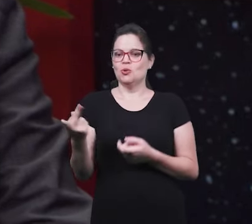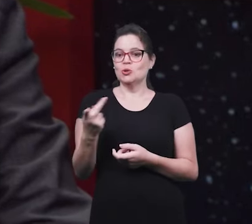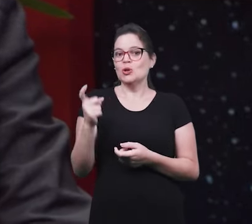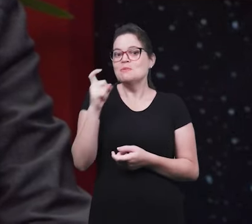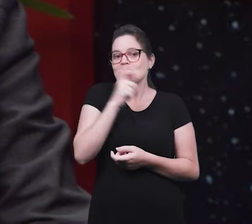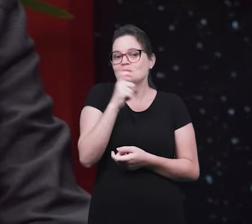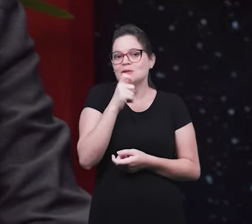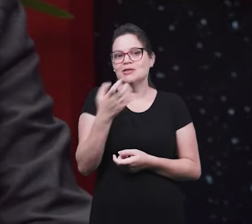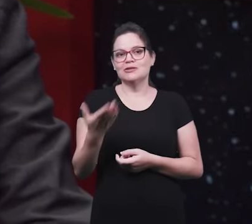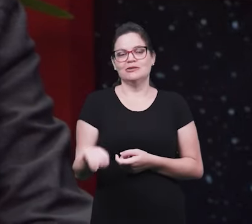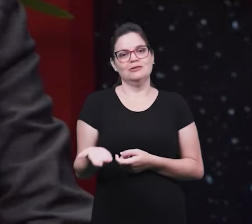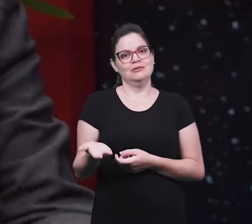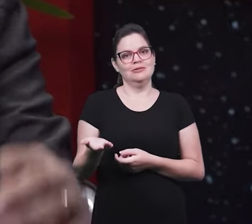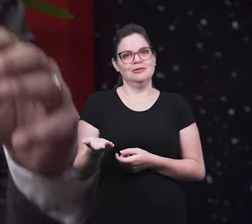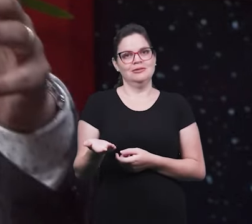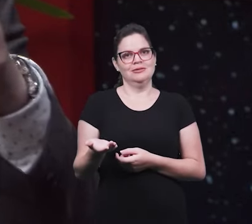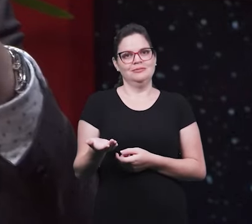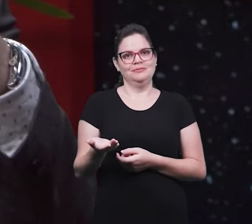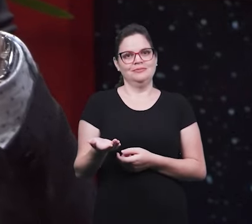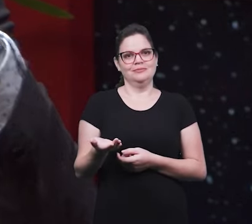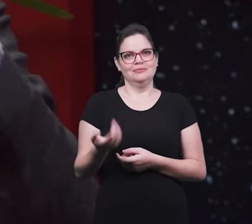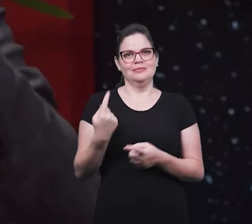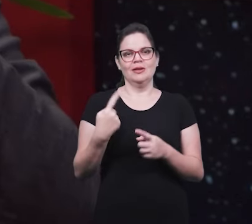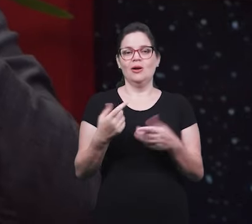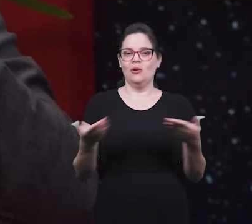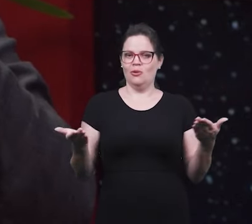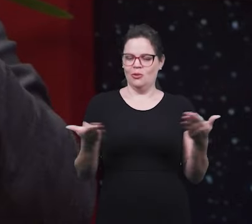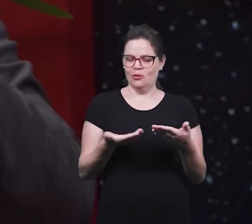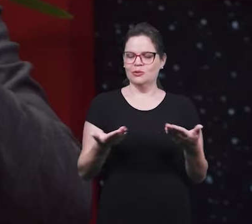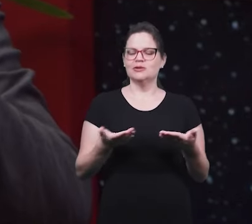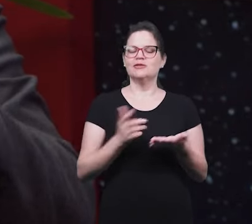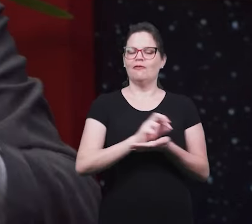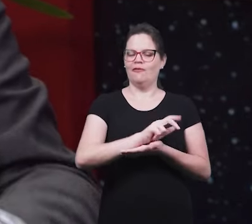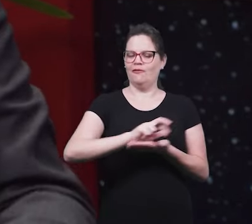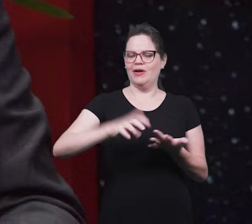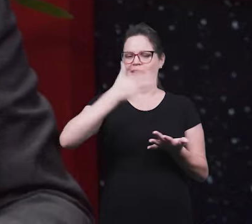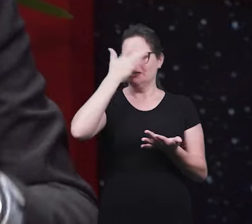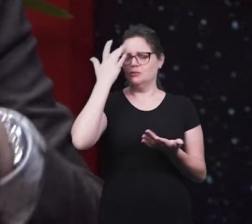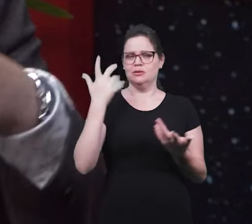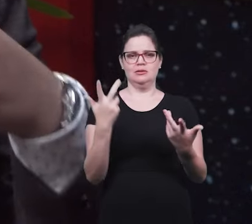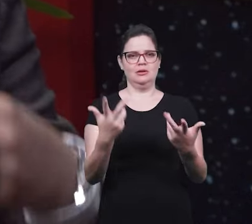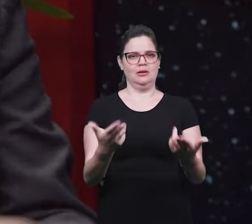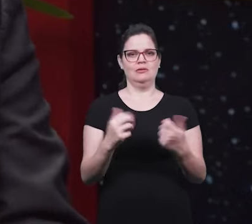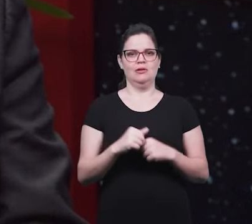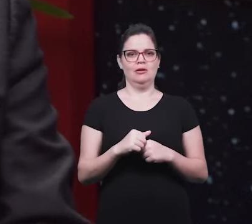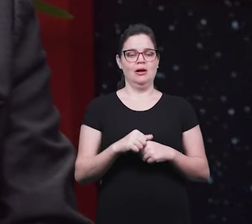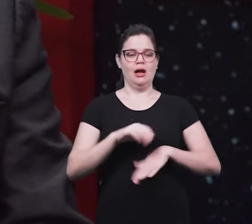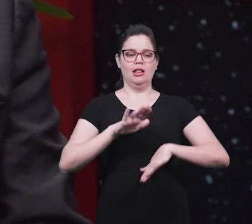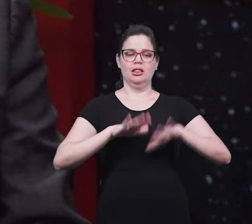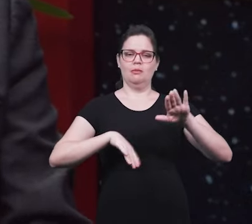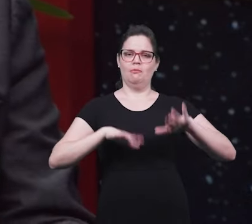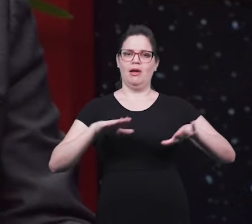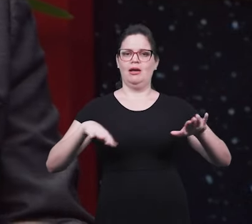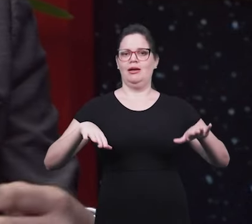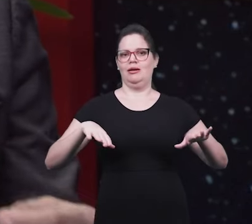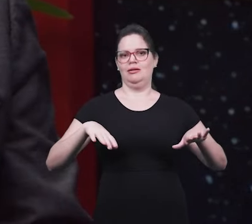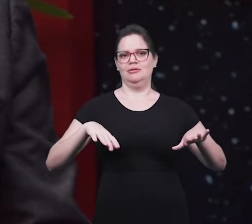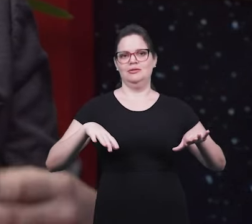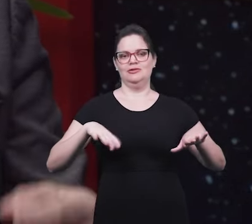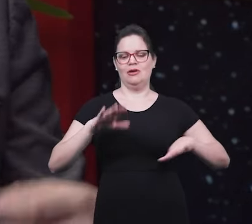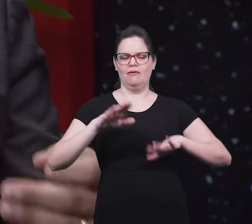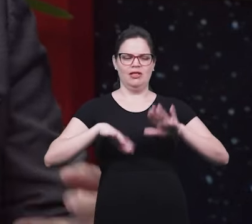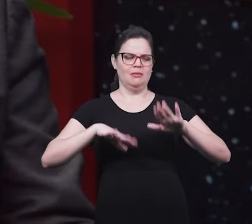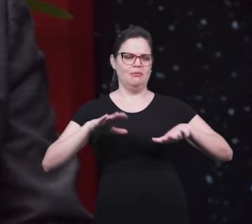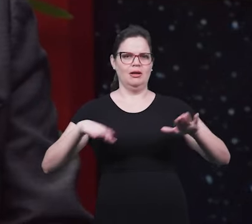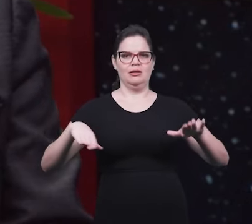Deus. Eles criaram a verdade relativa a eles. E é isso que hoje muitos estão fazendo. Estão criando uma verdade relativa